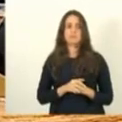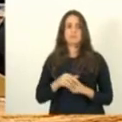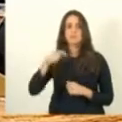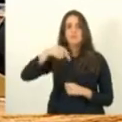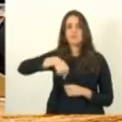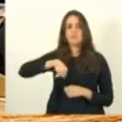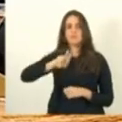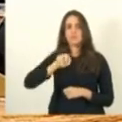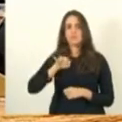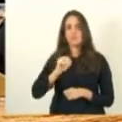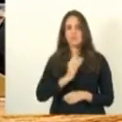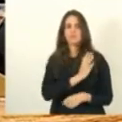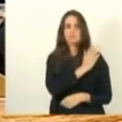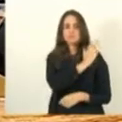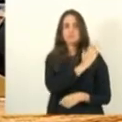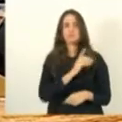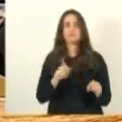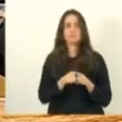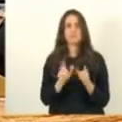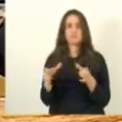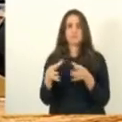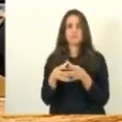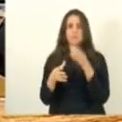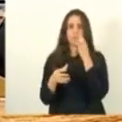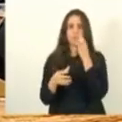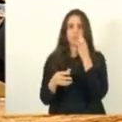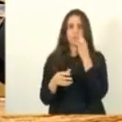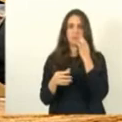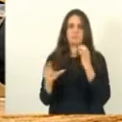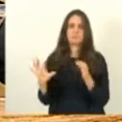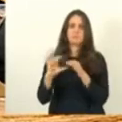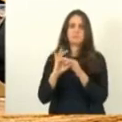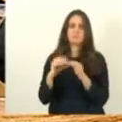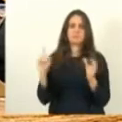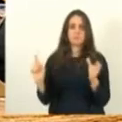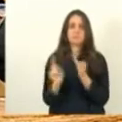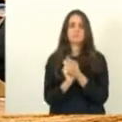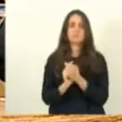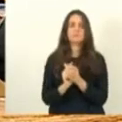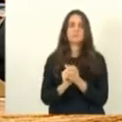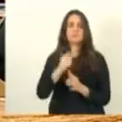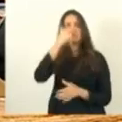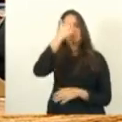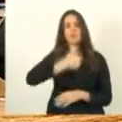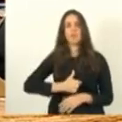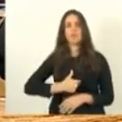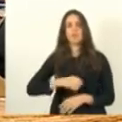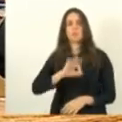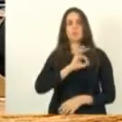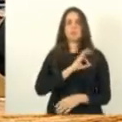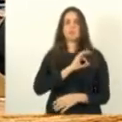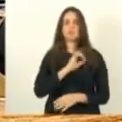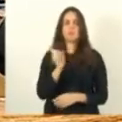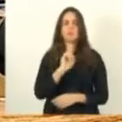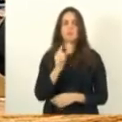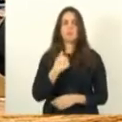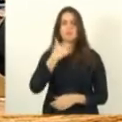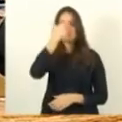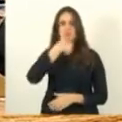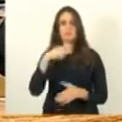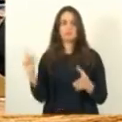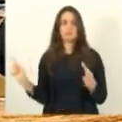Quintino, que é um grupo coeso, que eu também faço parte, apesar de não ser policial,